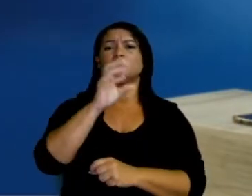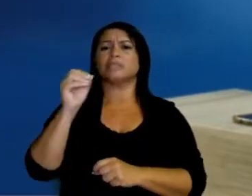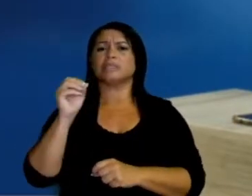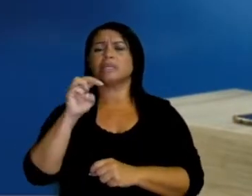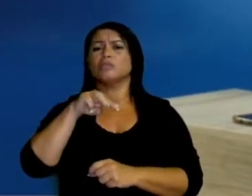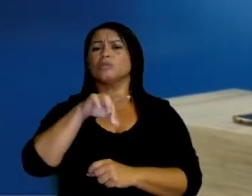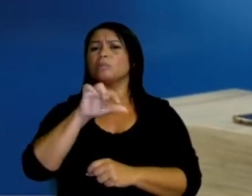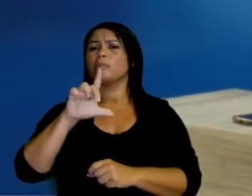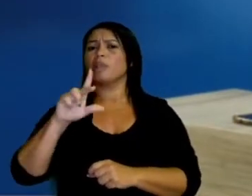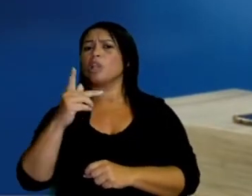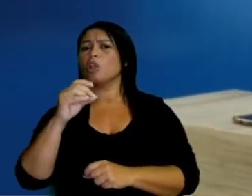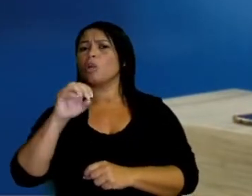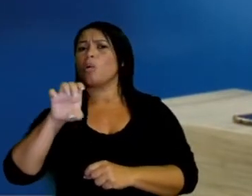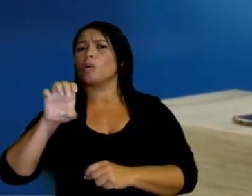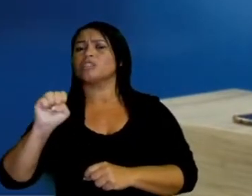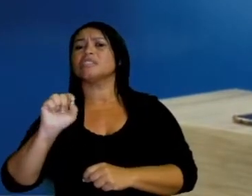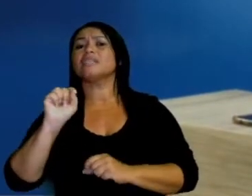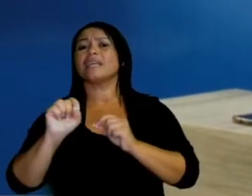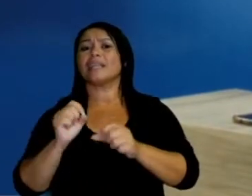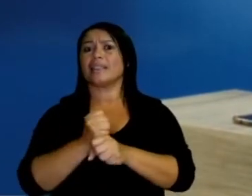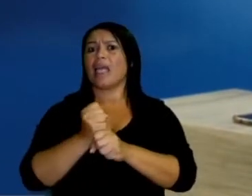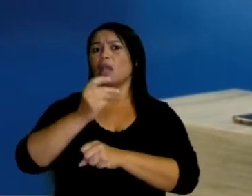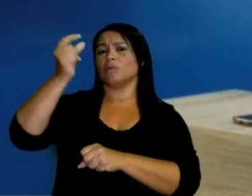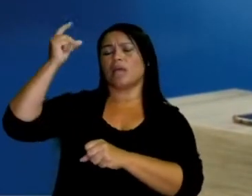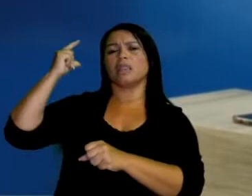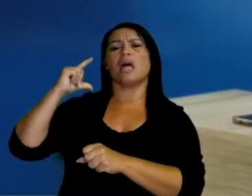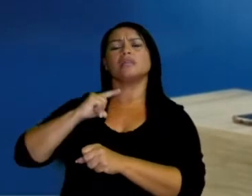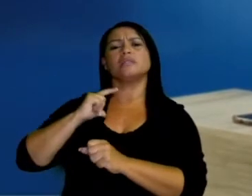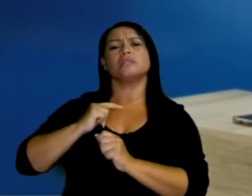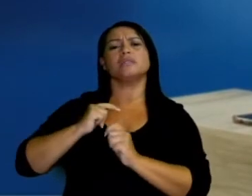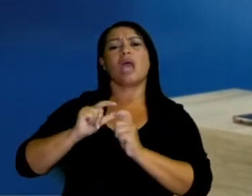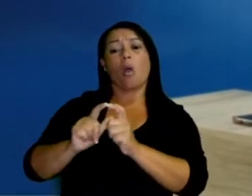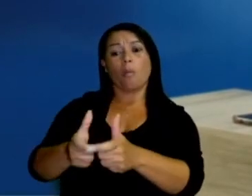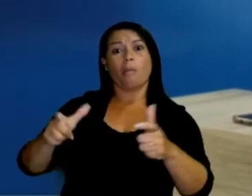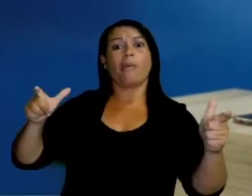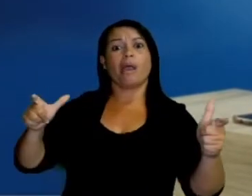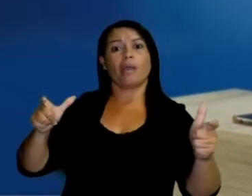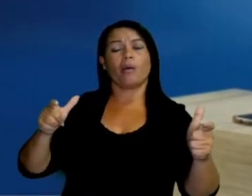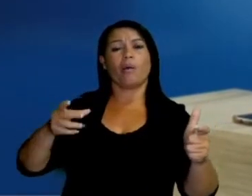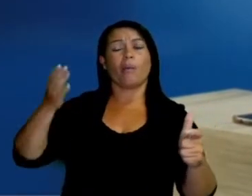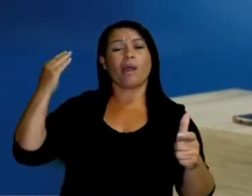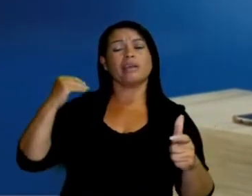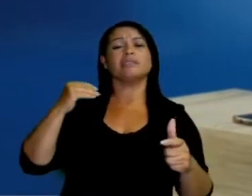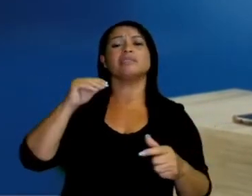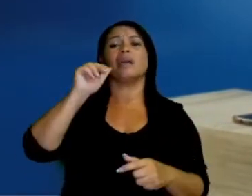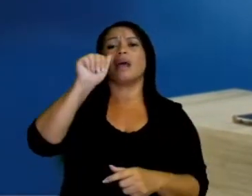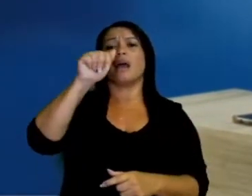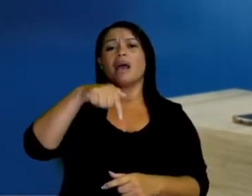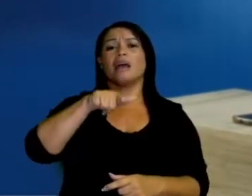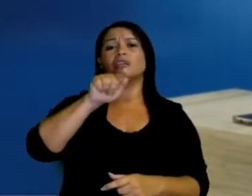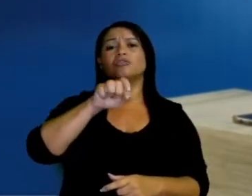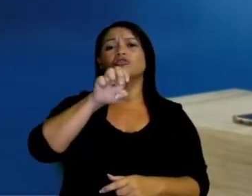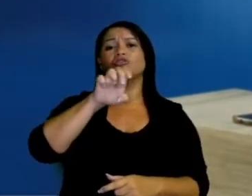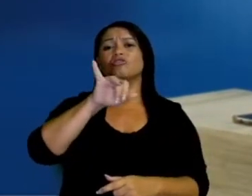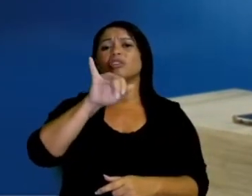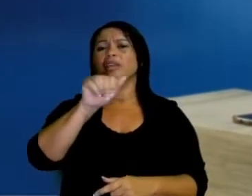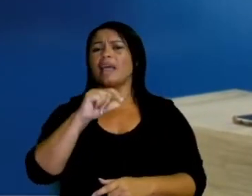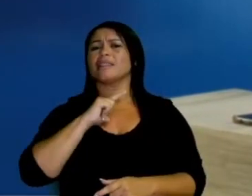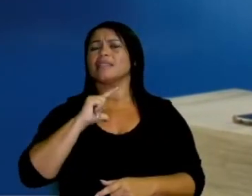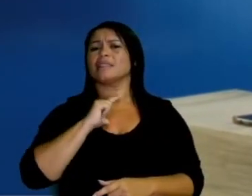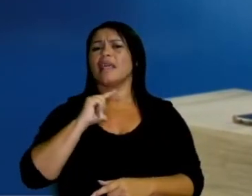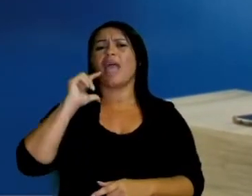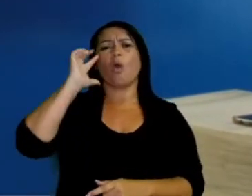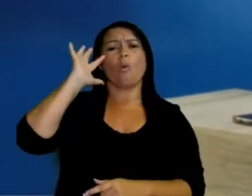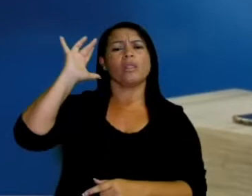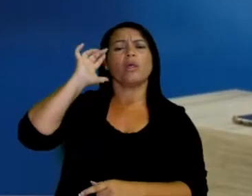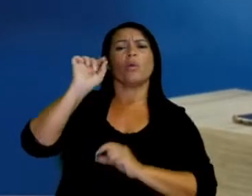esse megacontinente chamado Gondwana fazia parte de algo maior chamado de Pangeia, né, que, como vocês sabem, a gente tem uma teoria chamada